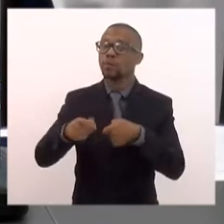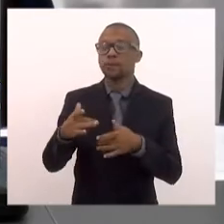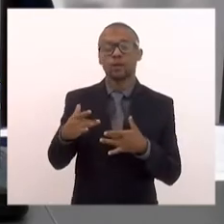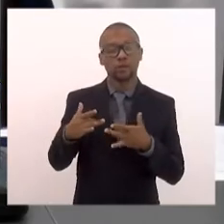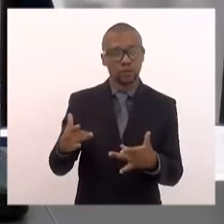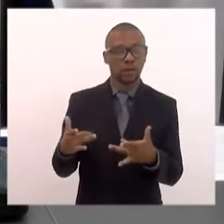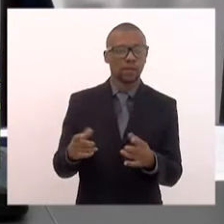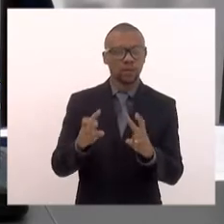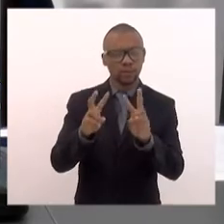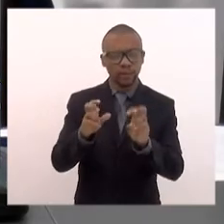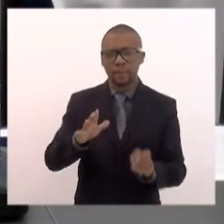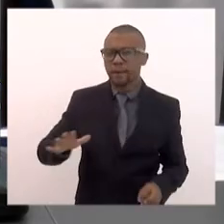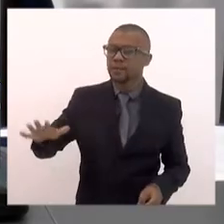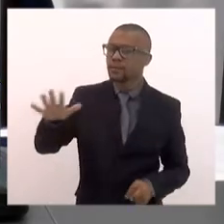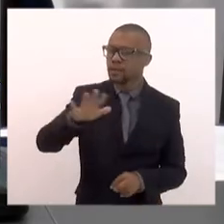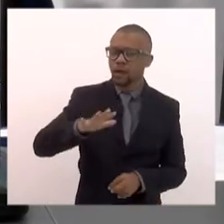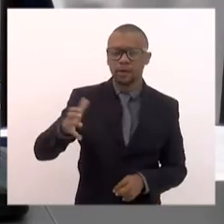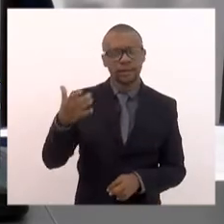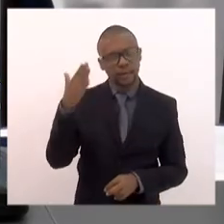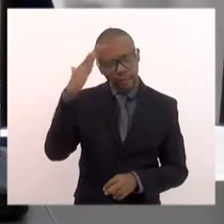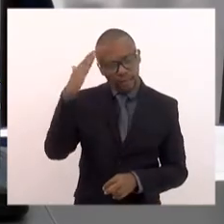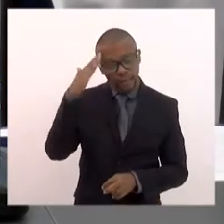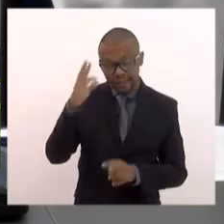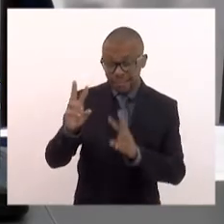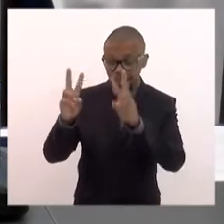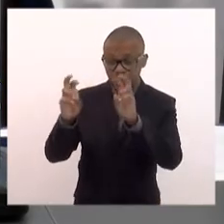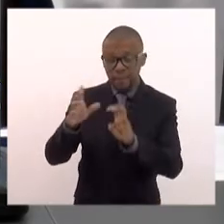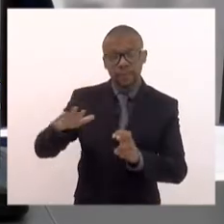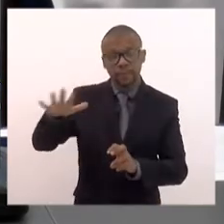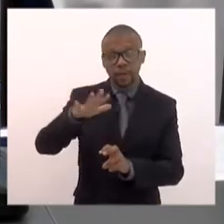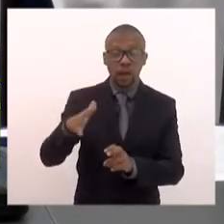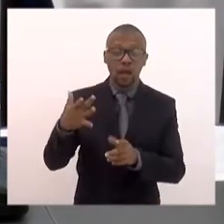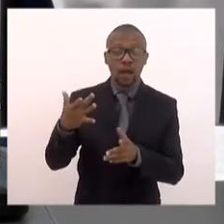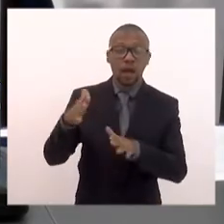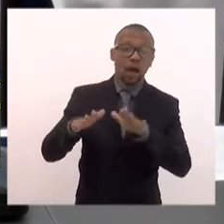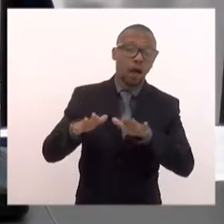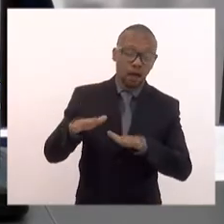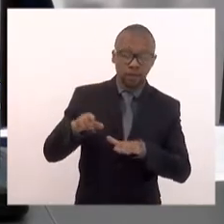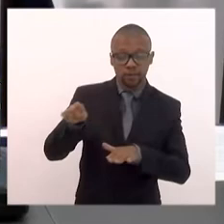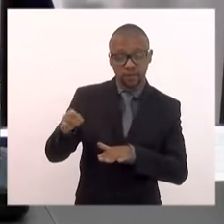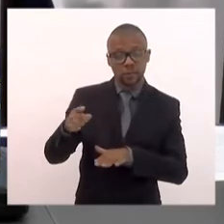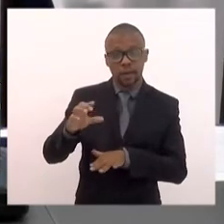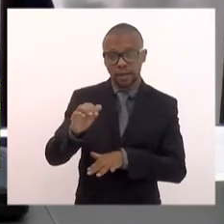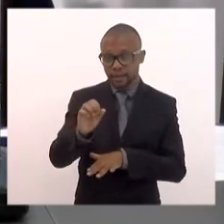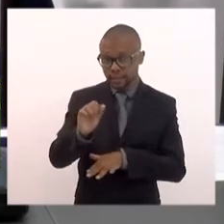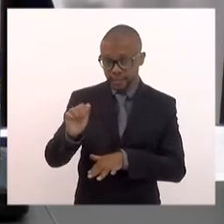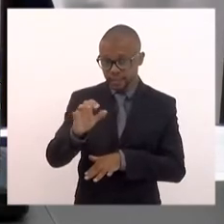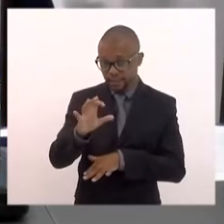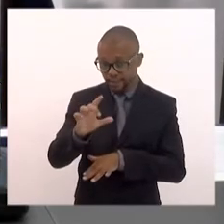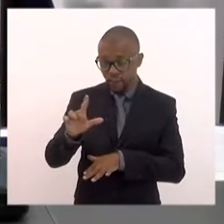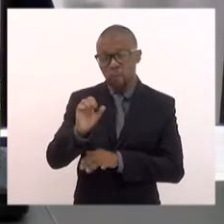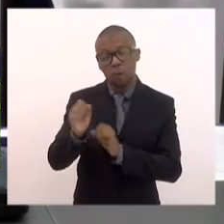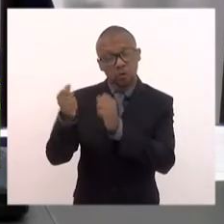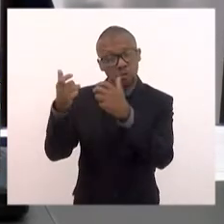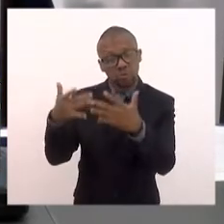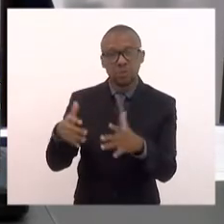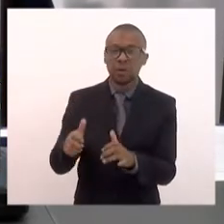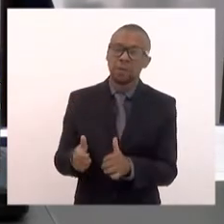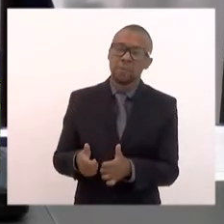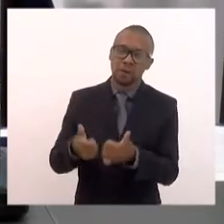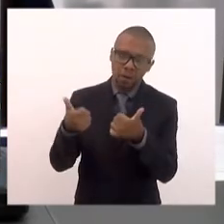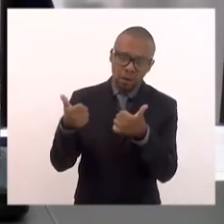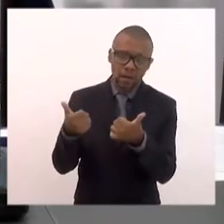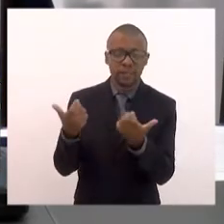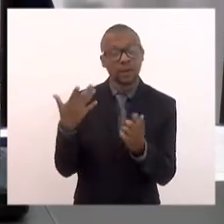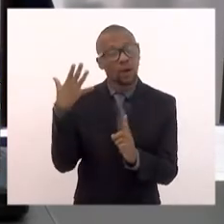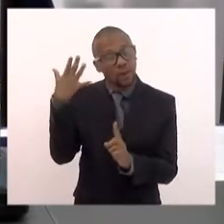é um tema mais geral, e aí temas mais gerais talvez a Casa Civil possa atuar melhor, porque os eventos podem ser de